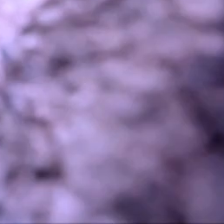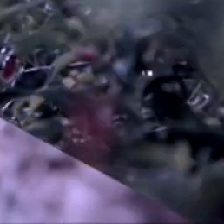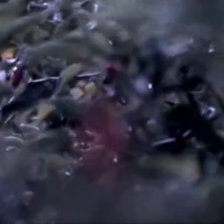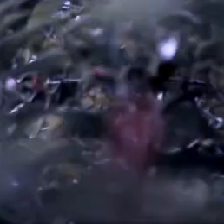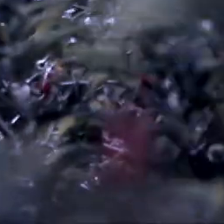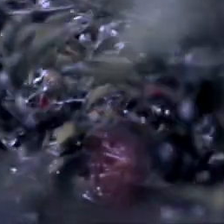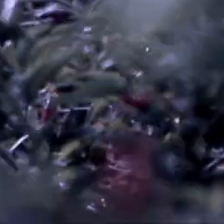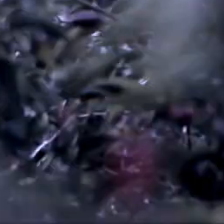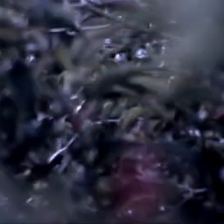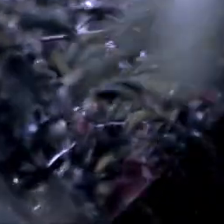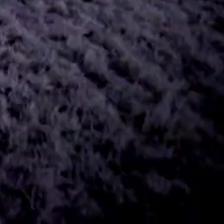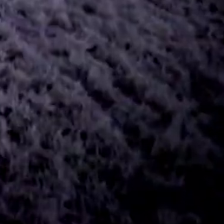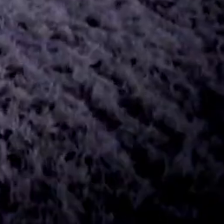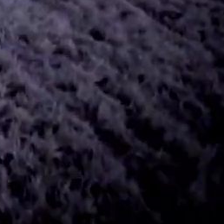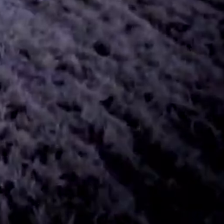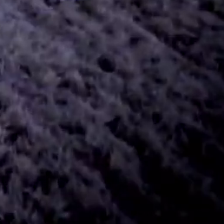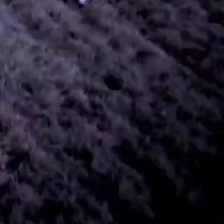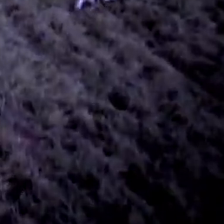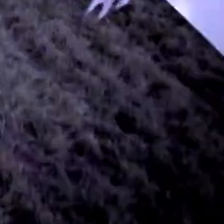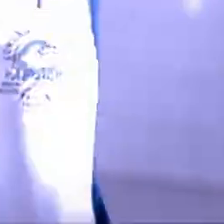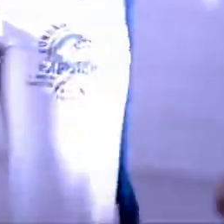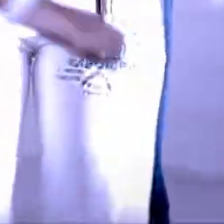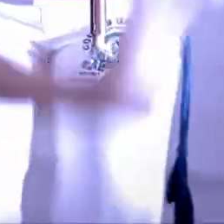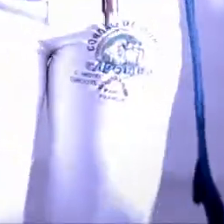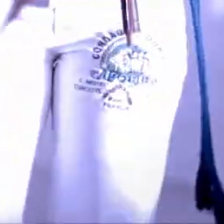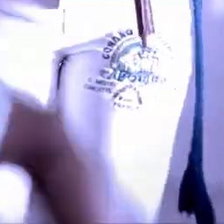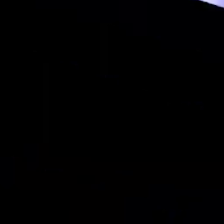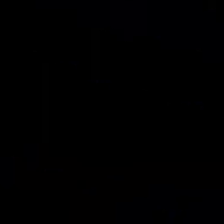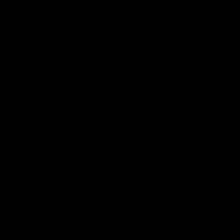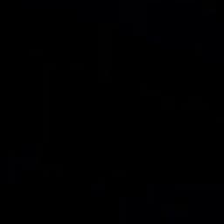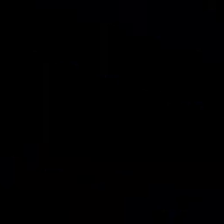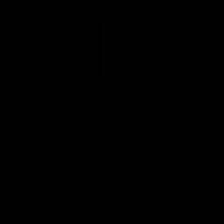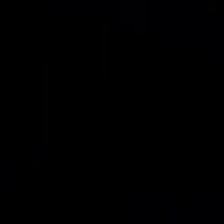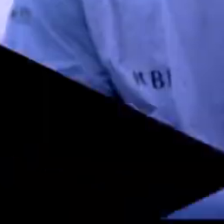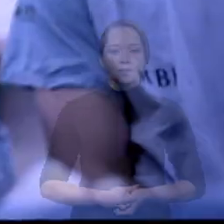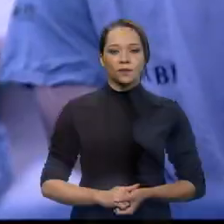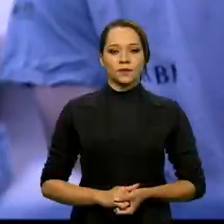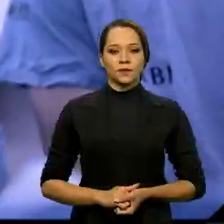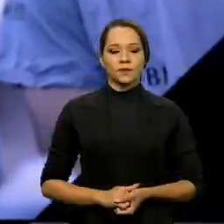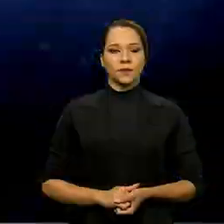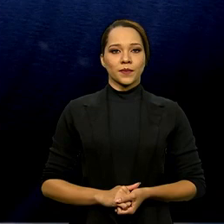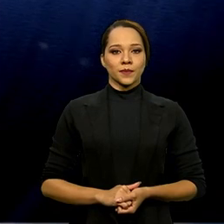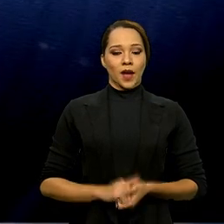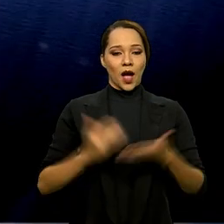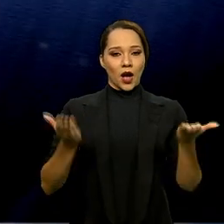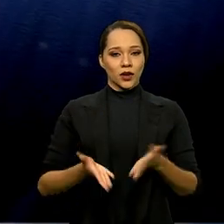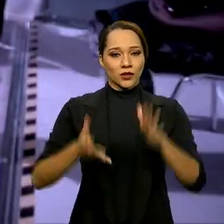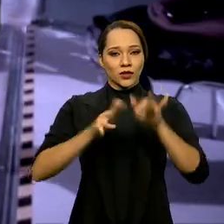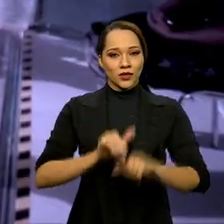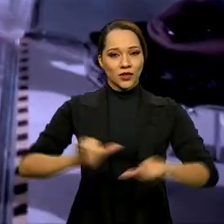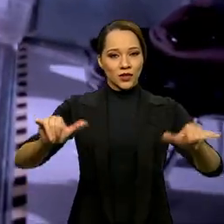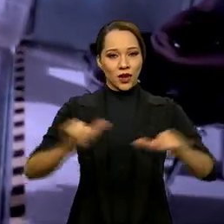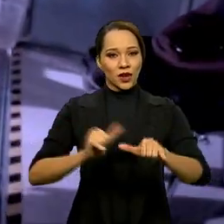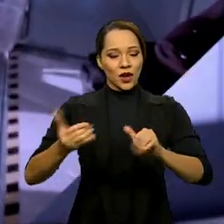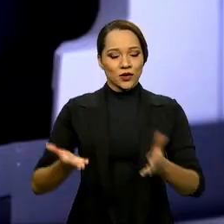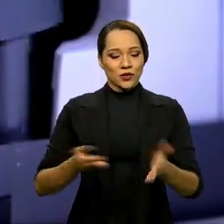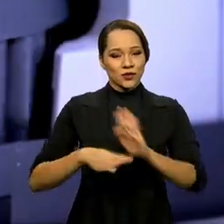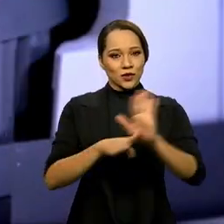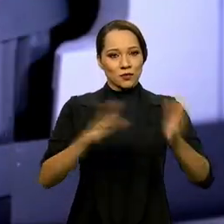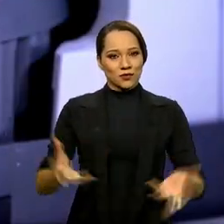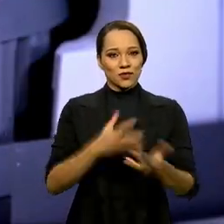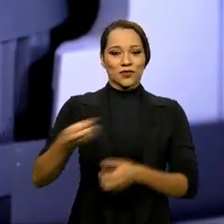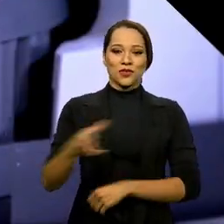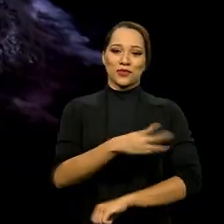Atenção radialistas de todo o Brasil. É hora de noticiar os fatos que ajudam a construir um novo